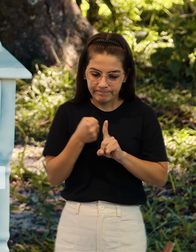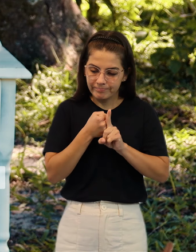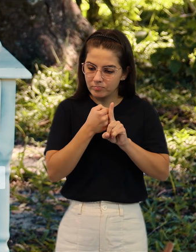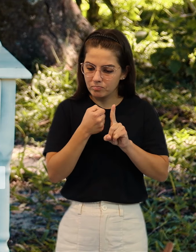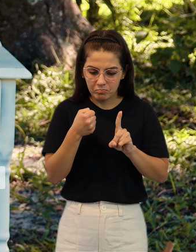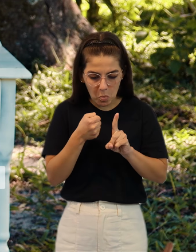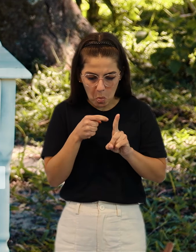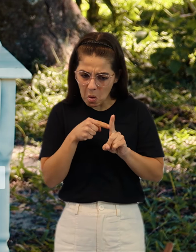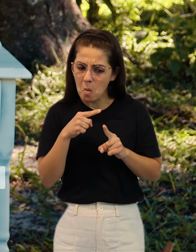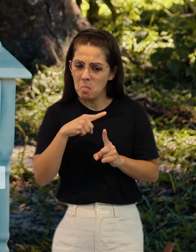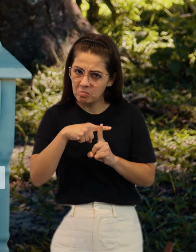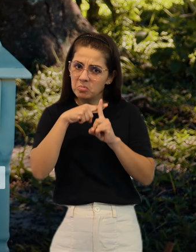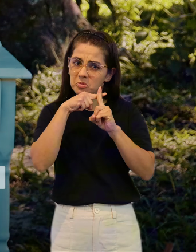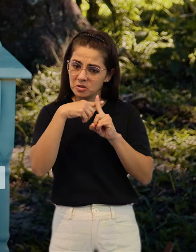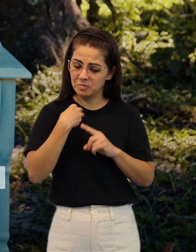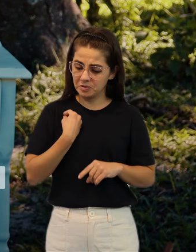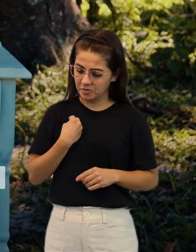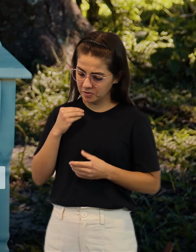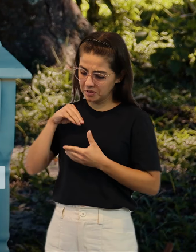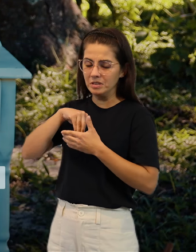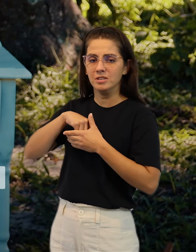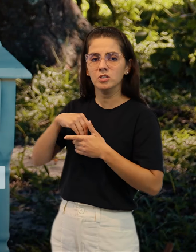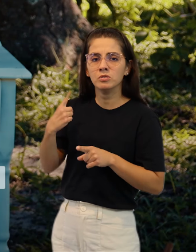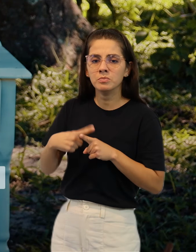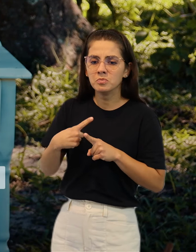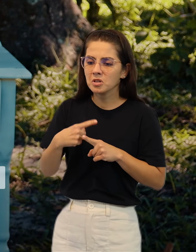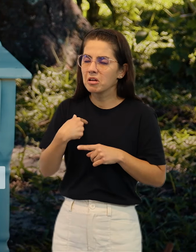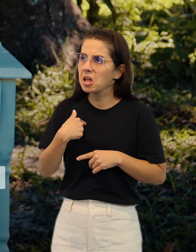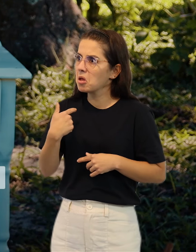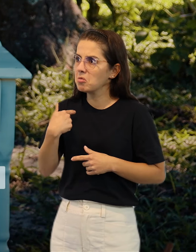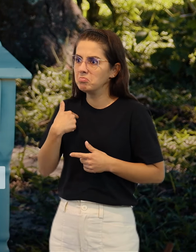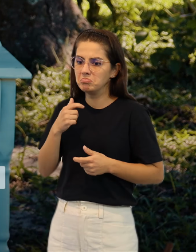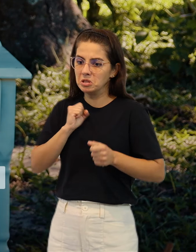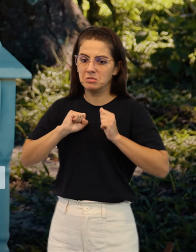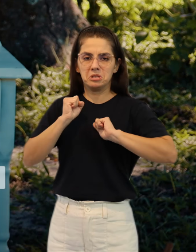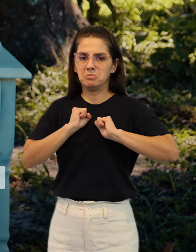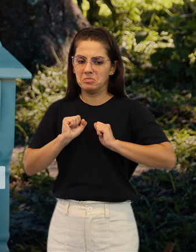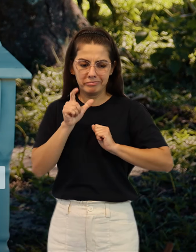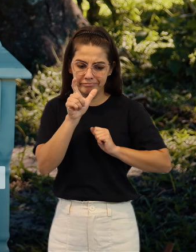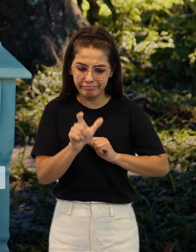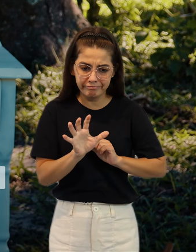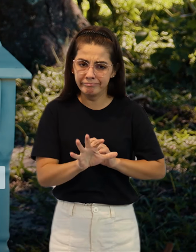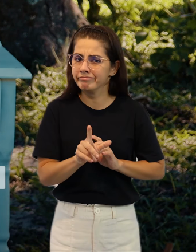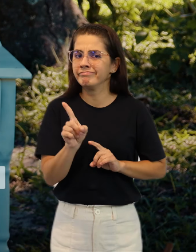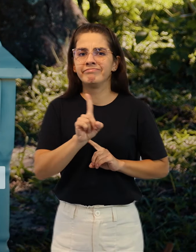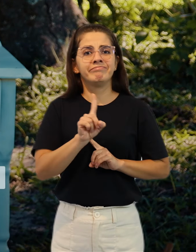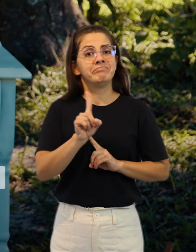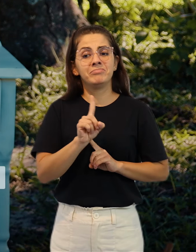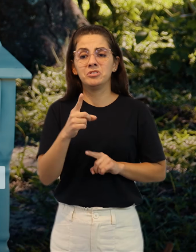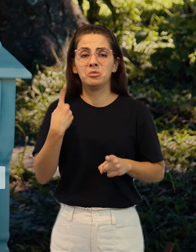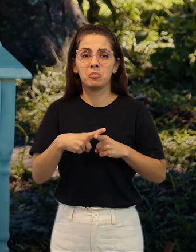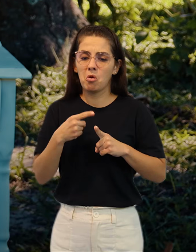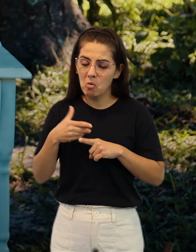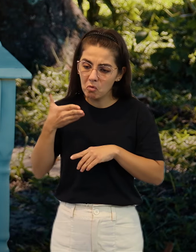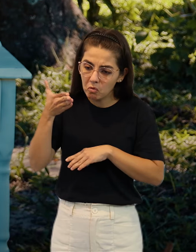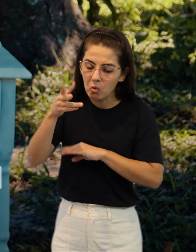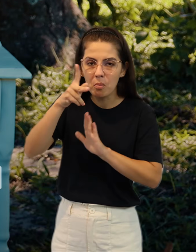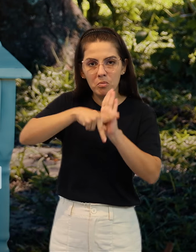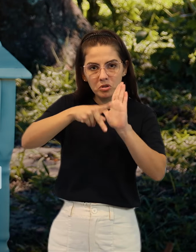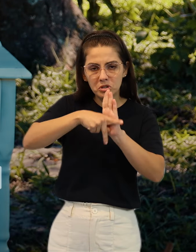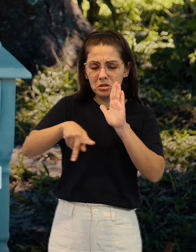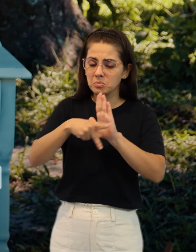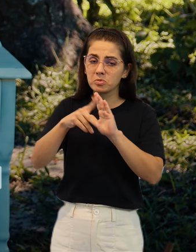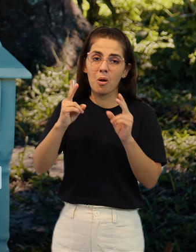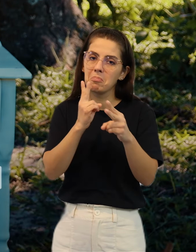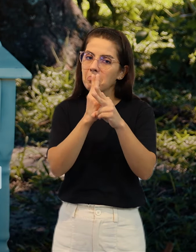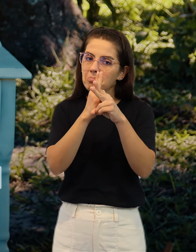O impacto foi um impacto muito positivo na minha vida, um impacto que nem eu esperava que fosse acontecer, porque eu